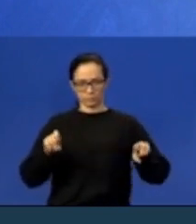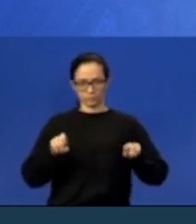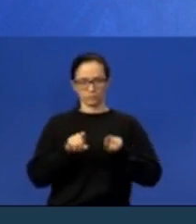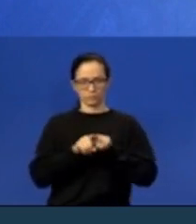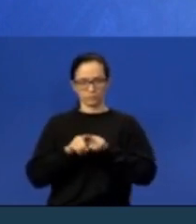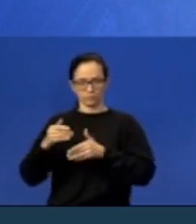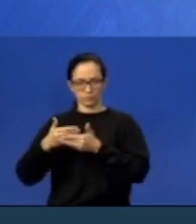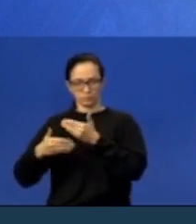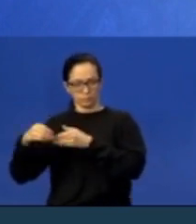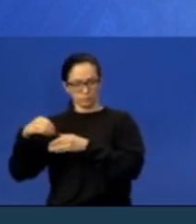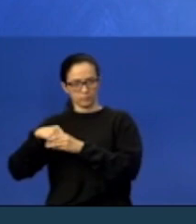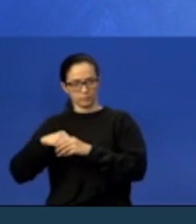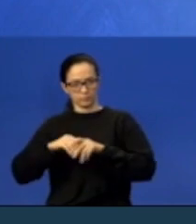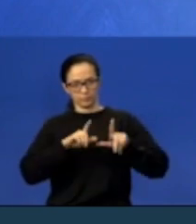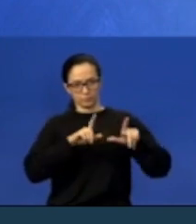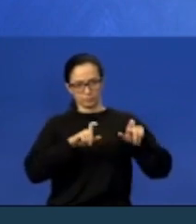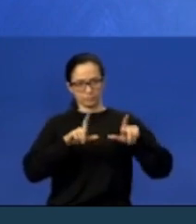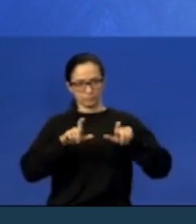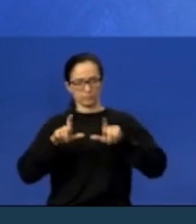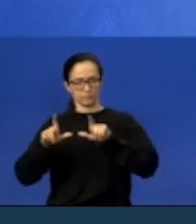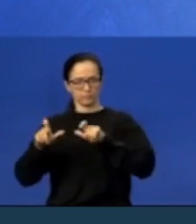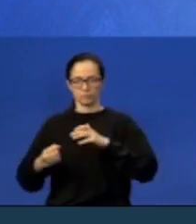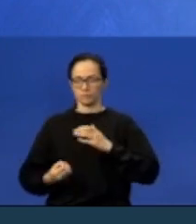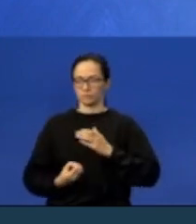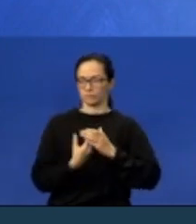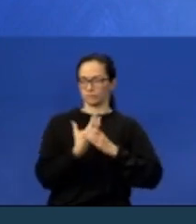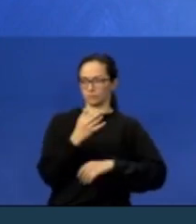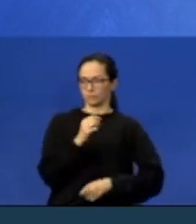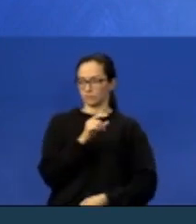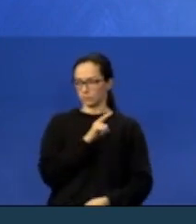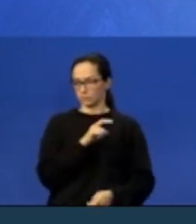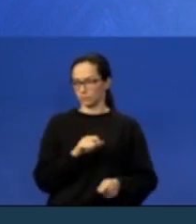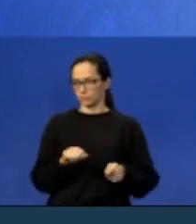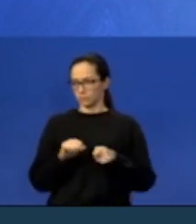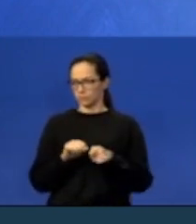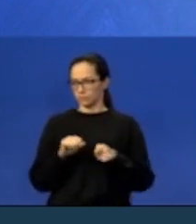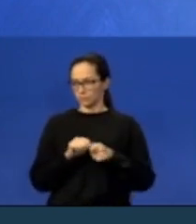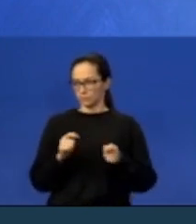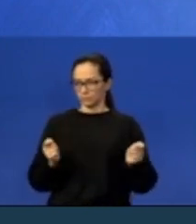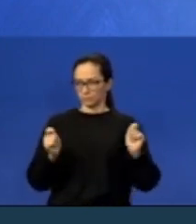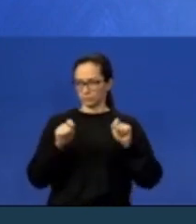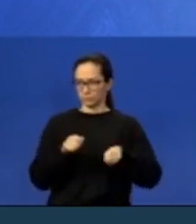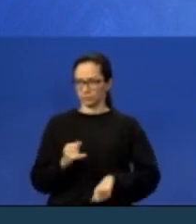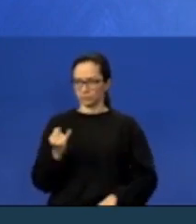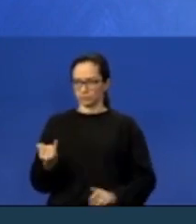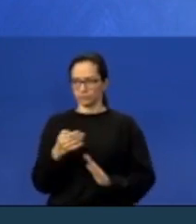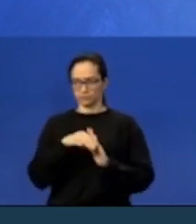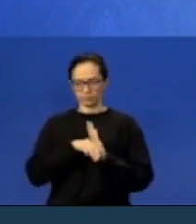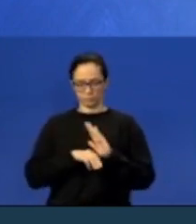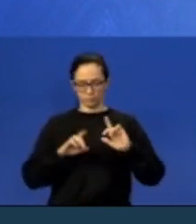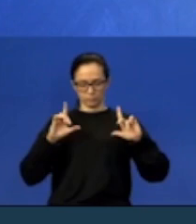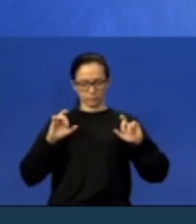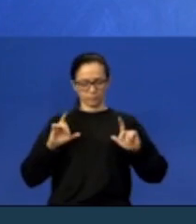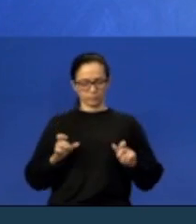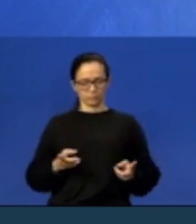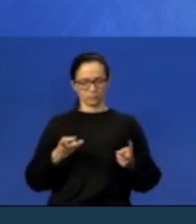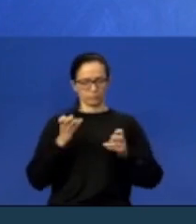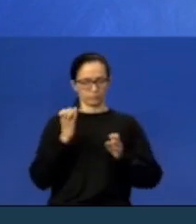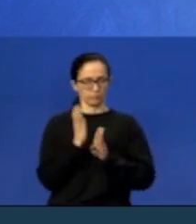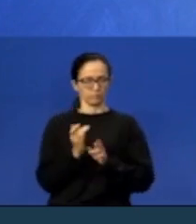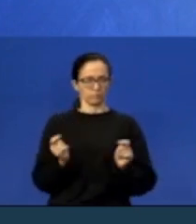filme. Então, esses são os principais componentes na formação do raio-x, que é um dos principais métodos de avaliação